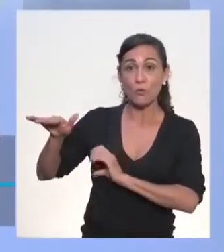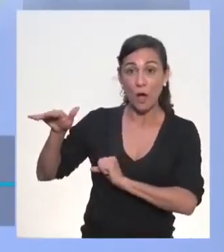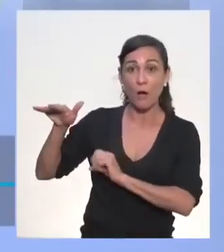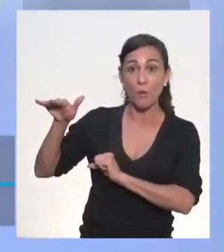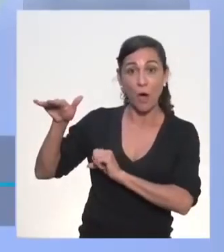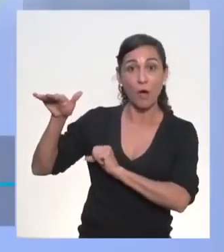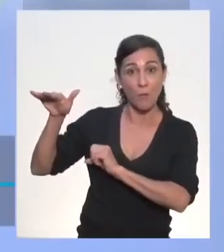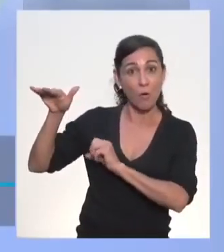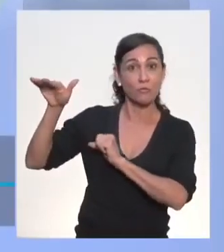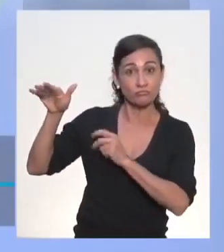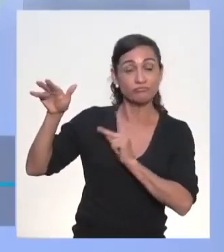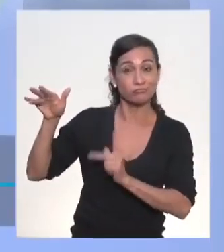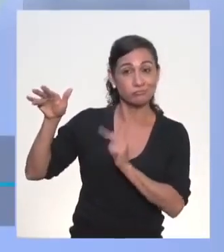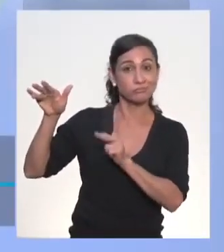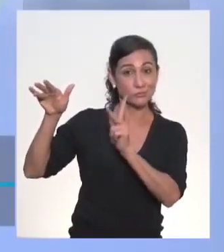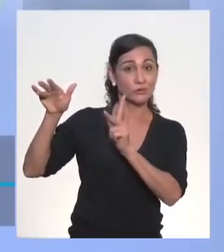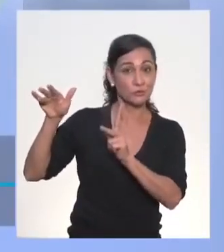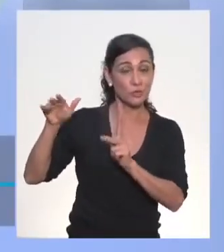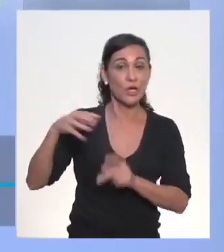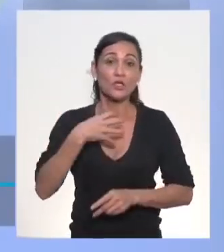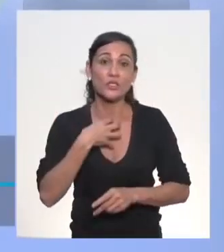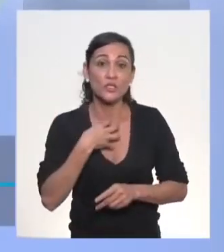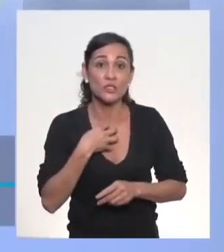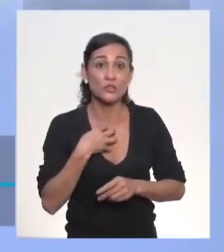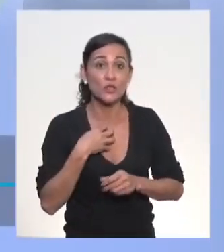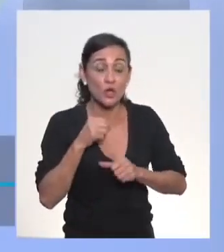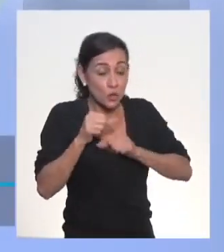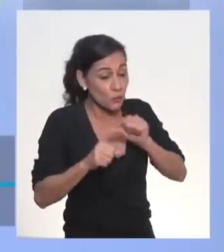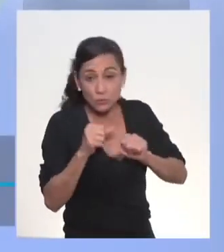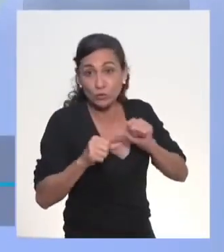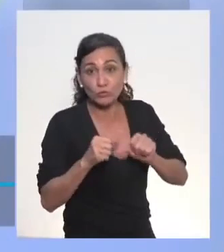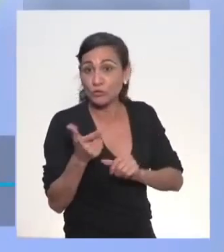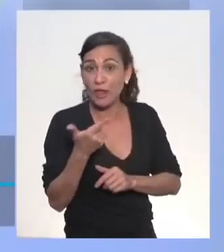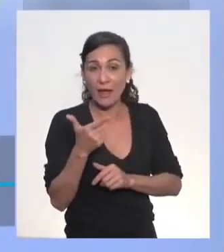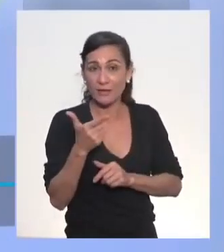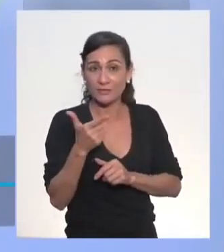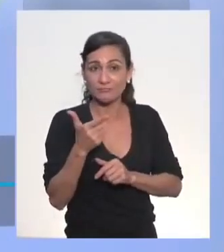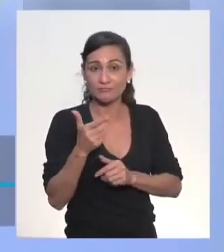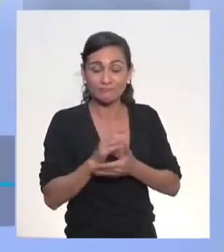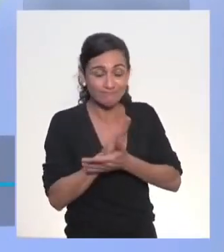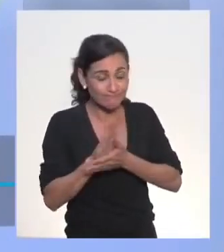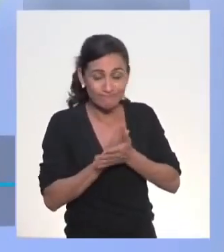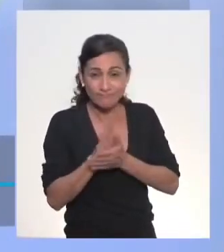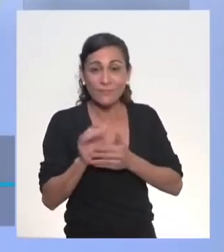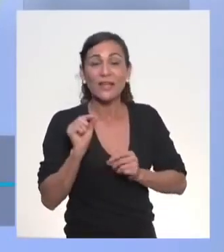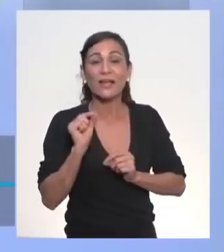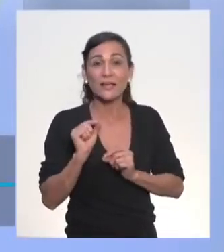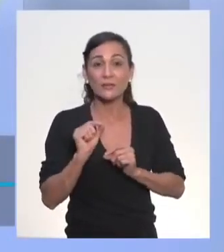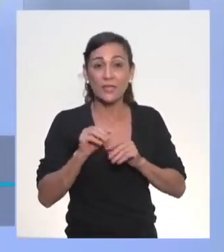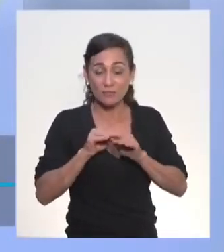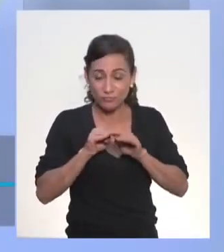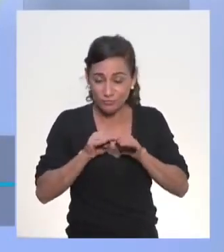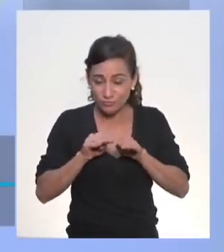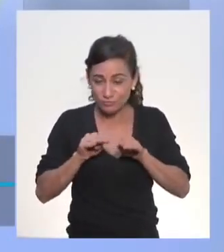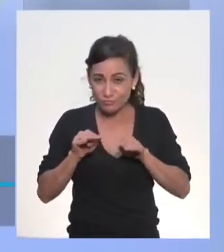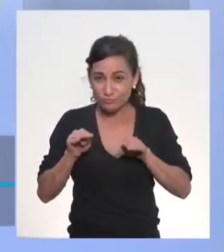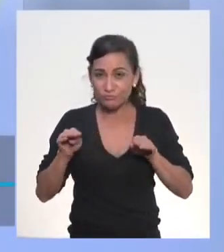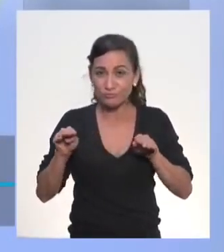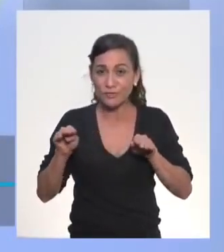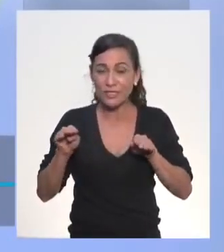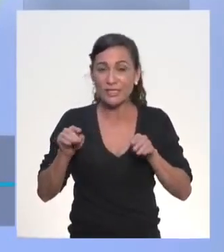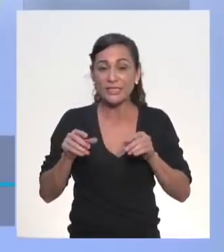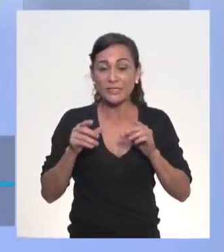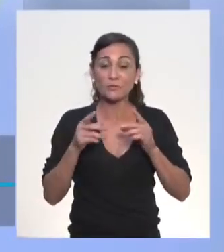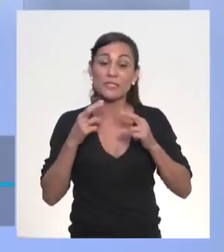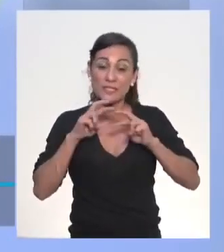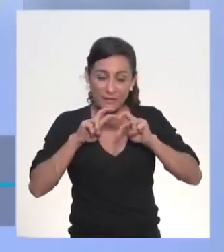sei lá, ainda continua com o mesmo sentimento, não amadureceu, não mudou, ou seja, a pessoa é superficial. Então, há várias formas de analisar